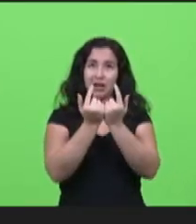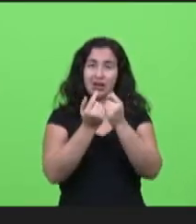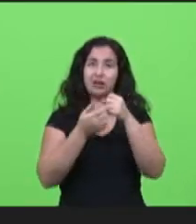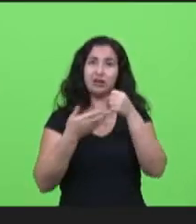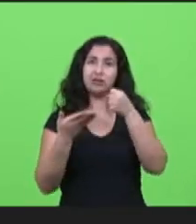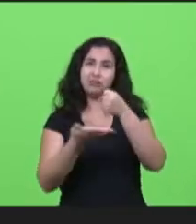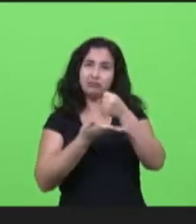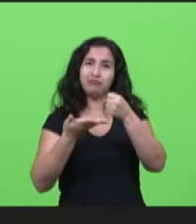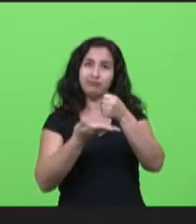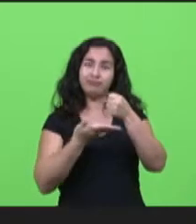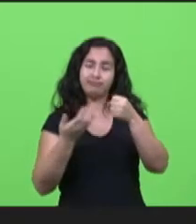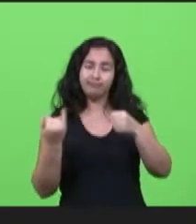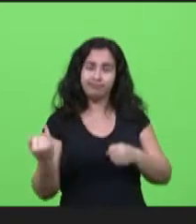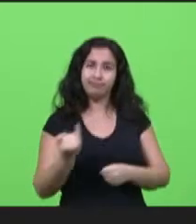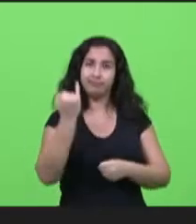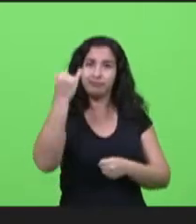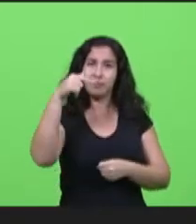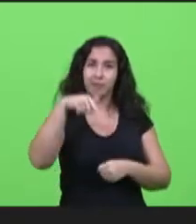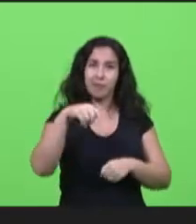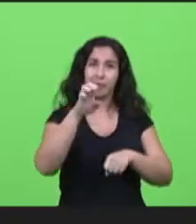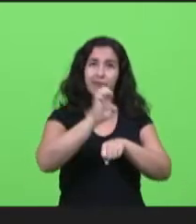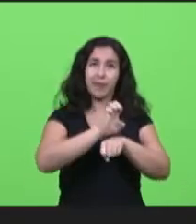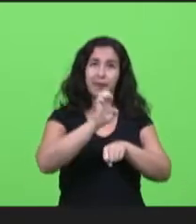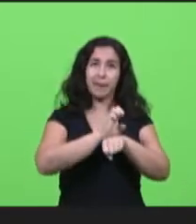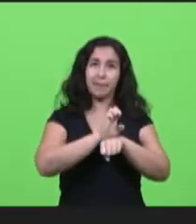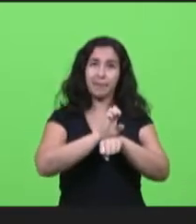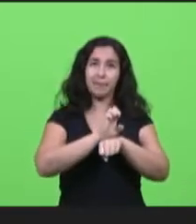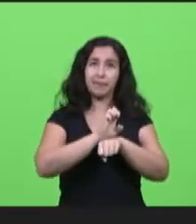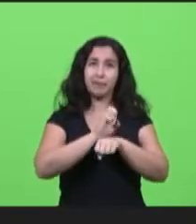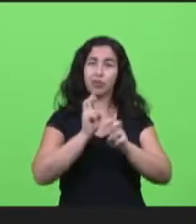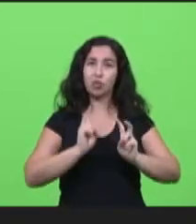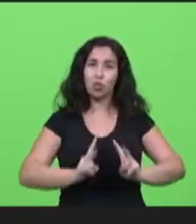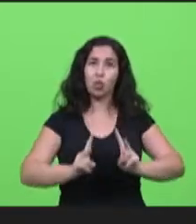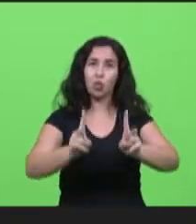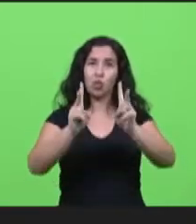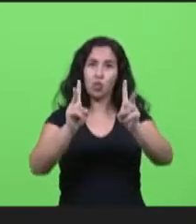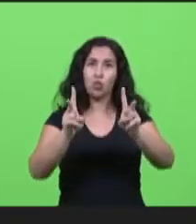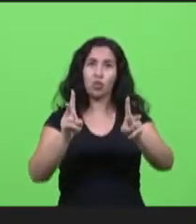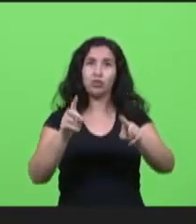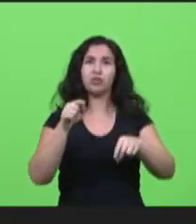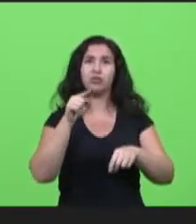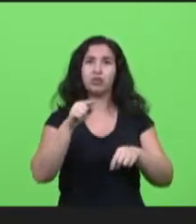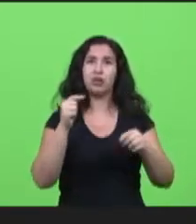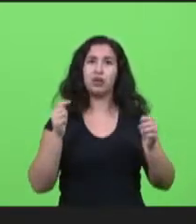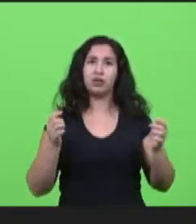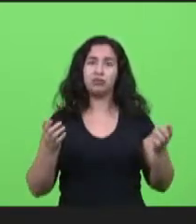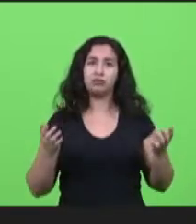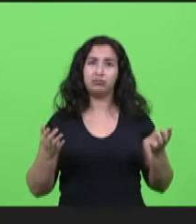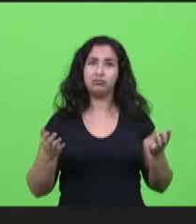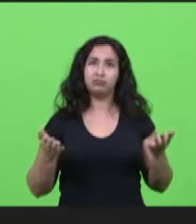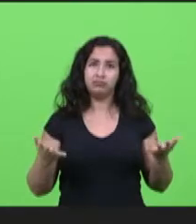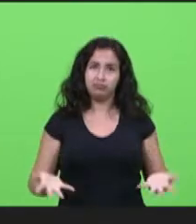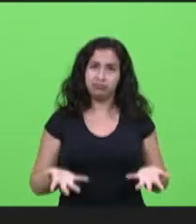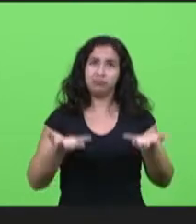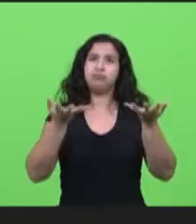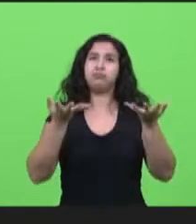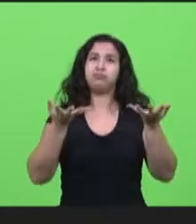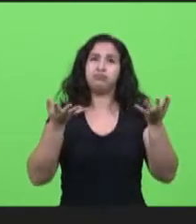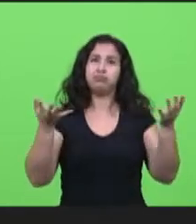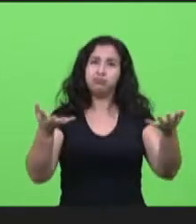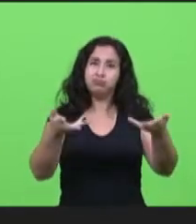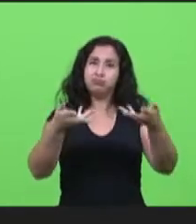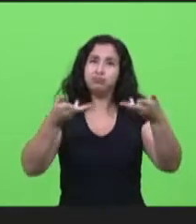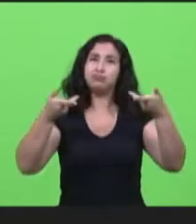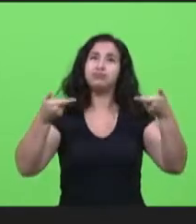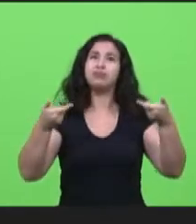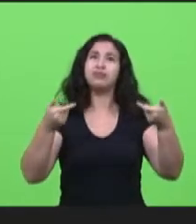sustentam que esse Estado continue sendo um Estado pungente, proeminente, um Estado que